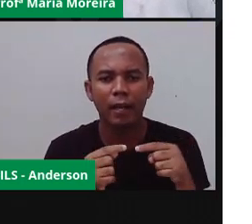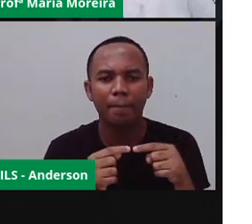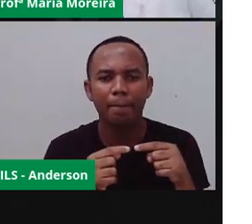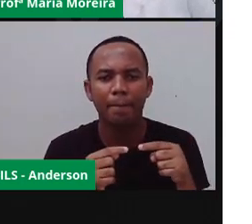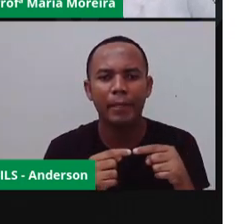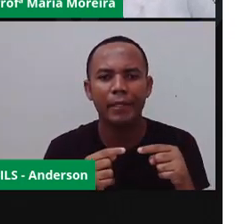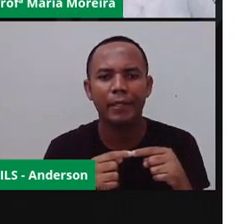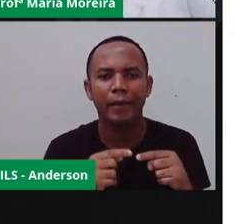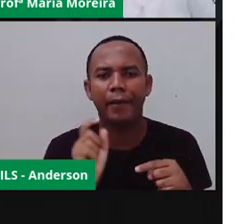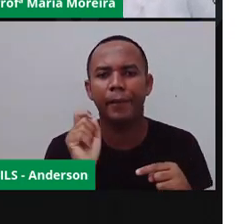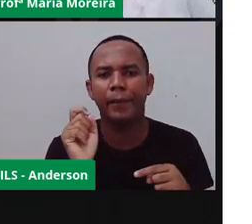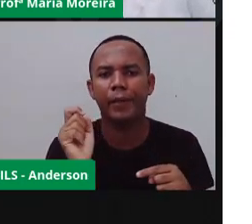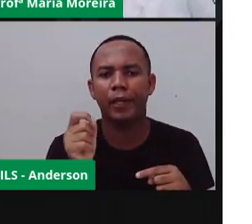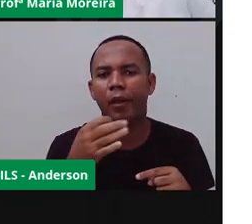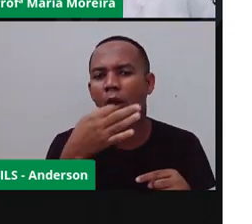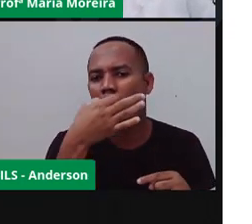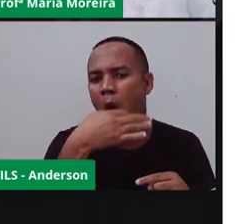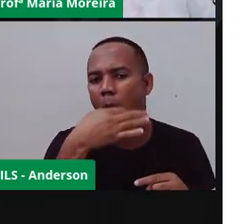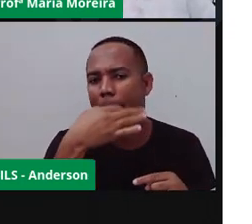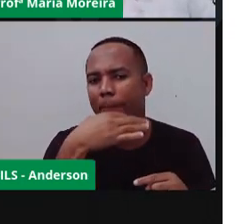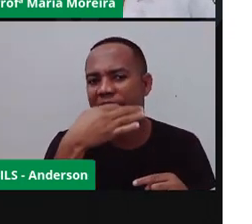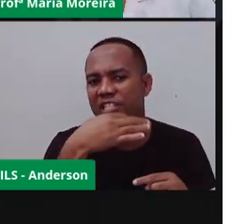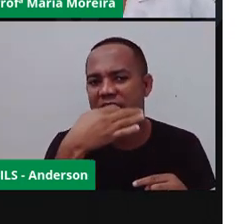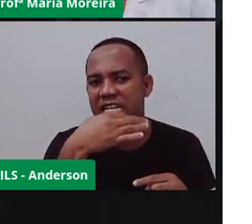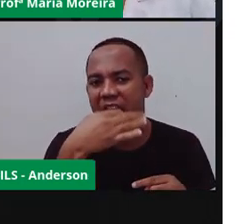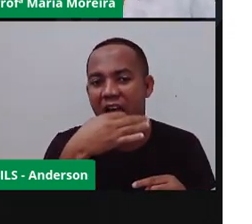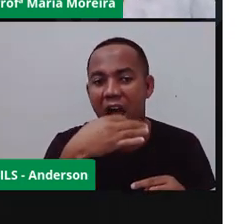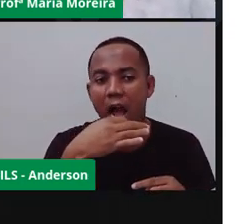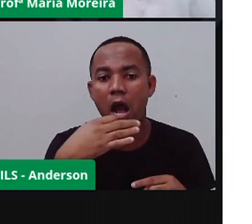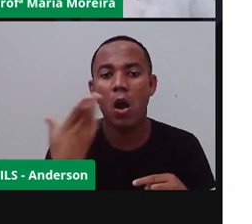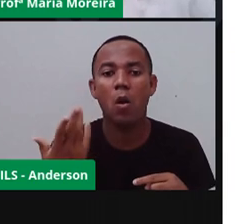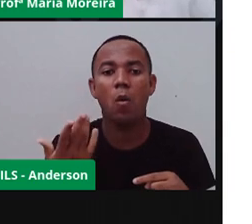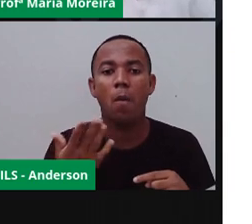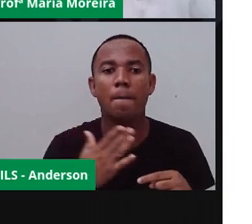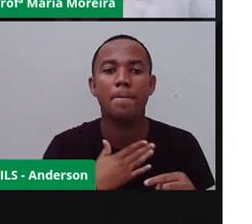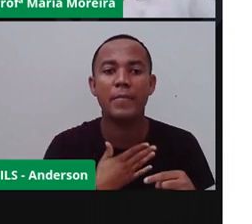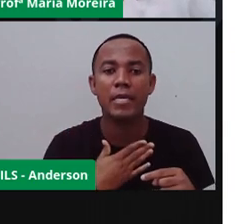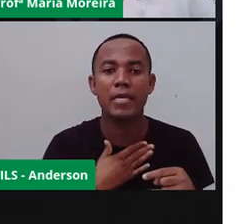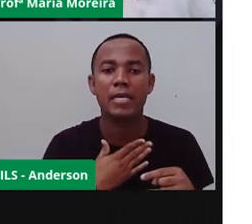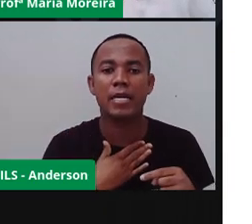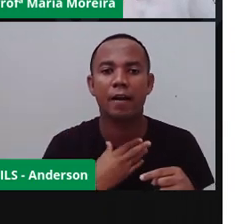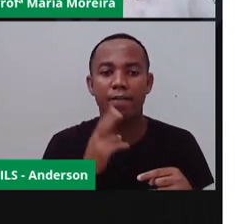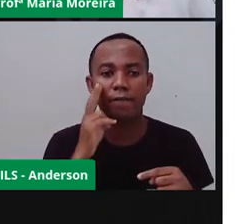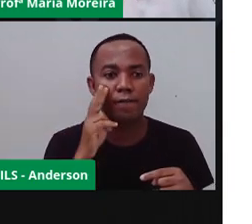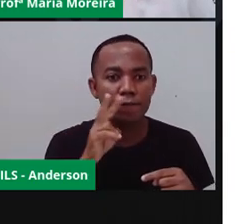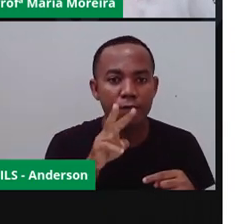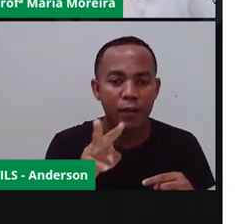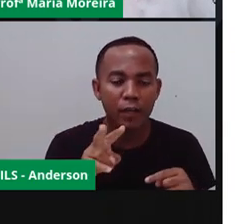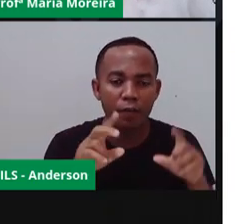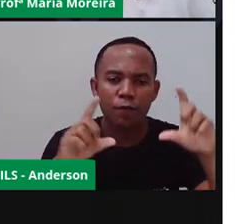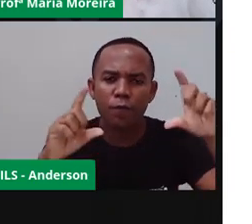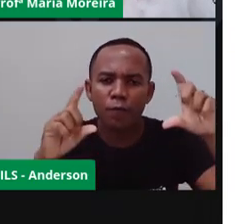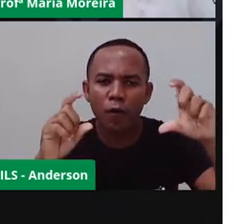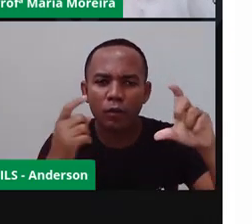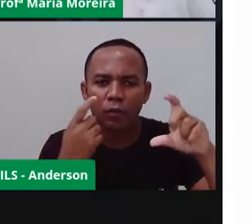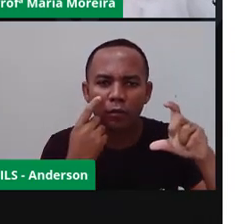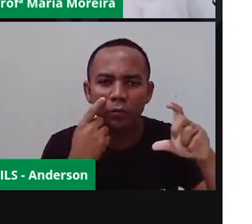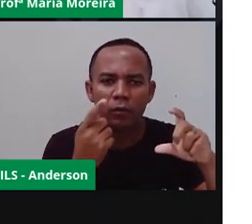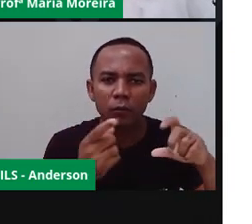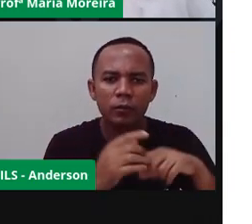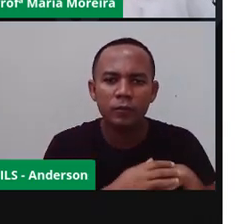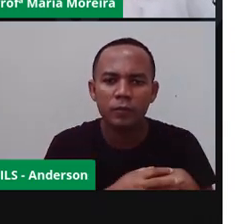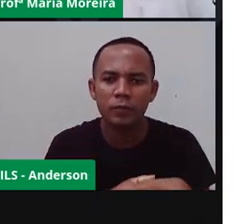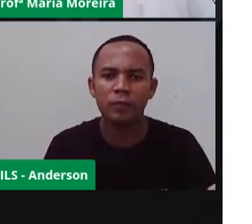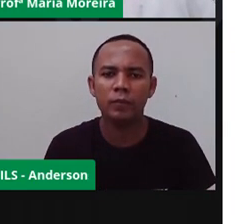é estabelecer uma opinião crítica, né, através dos elementos visuais, que foi o que a Prof fez aqui no que passou, vou